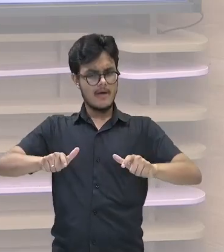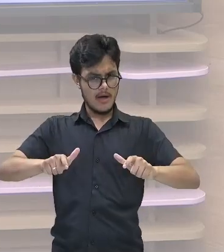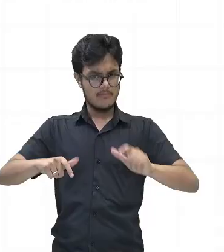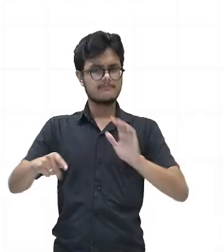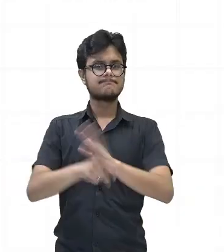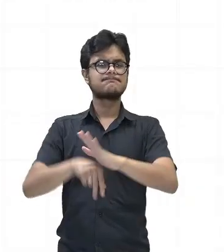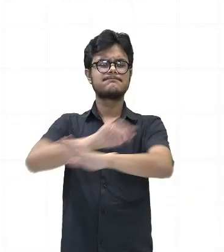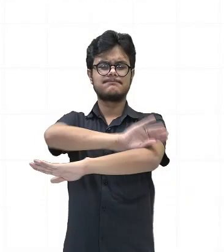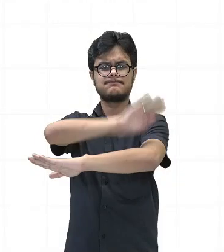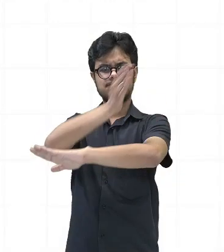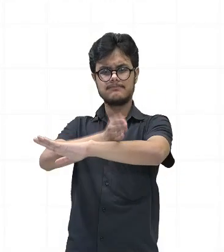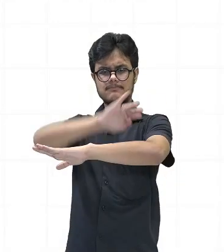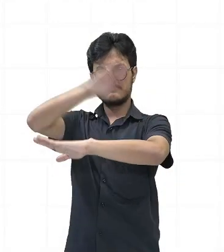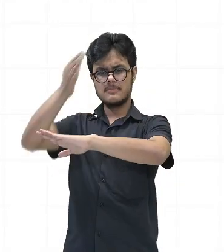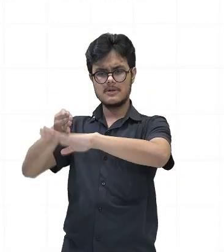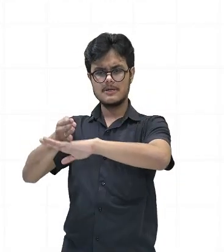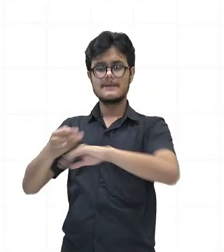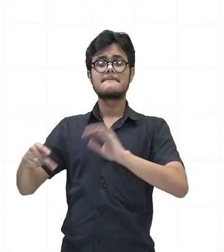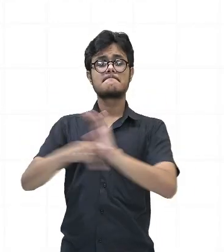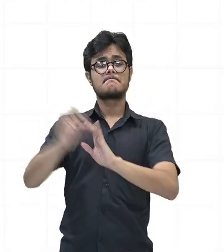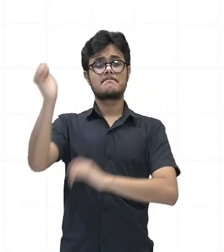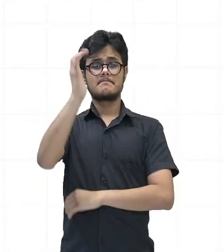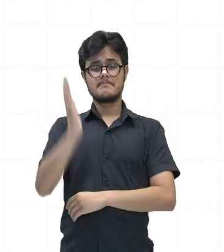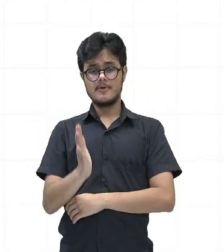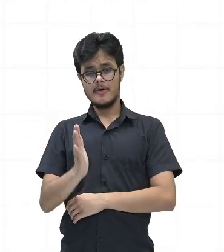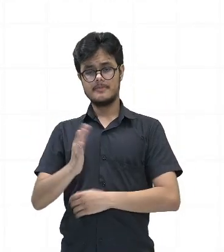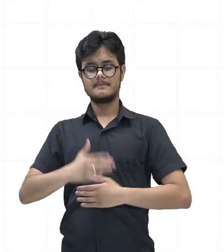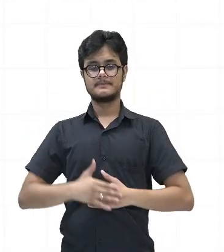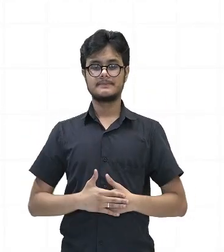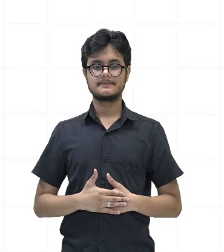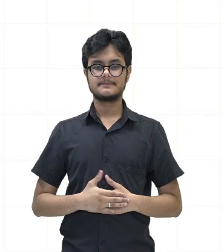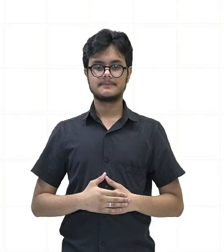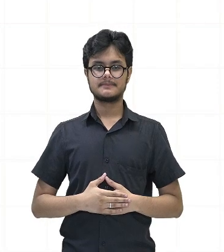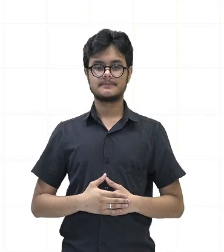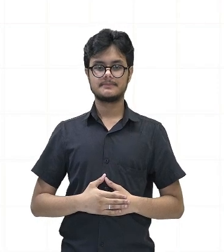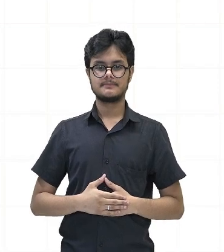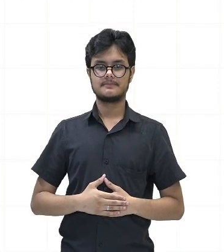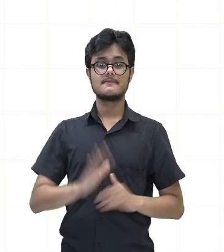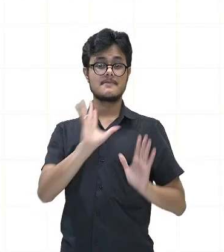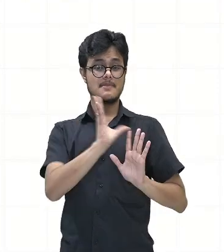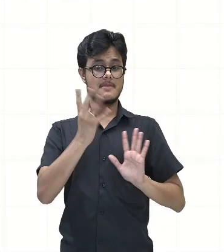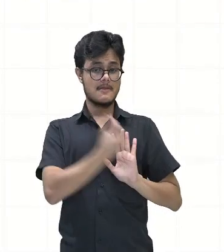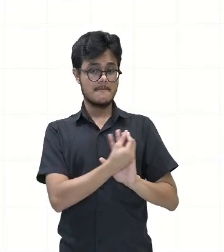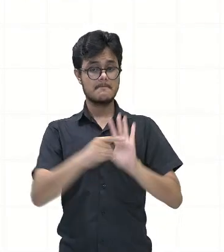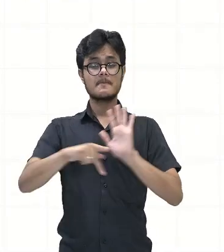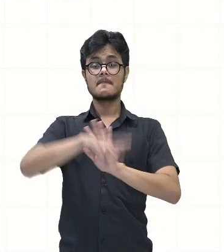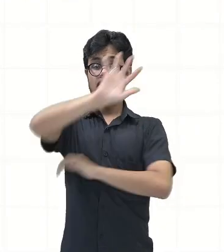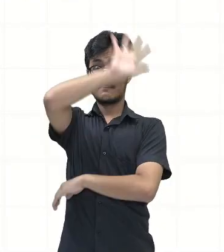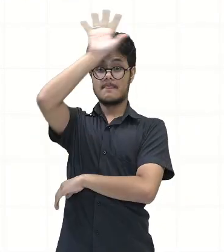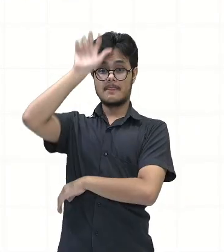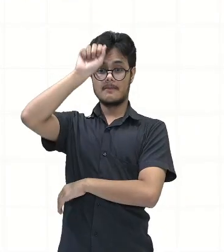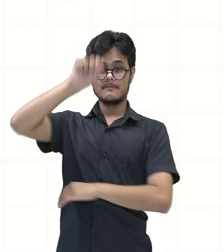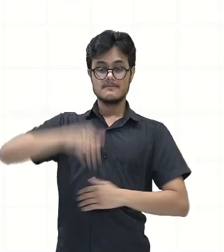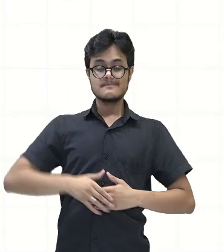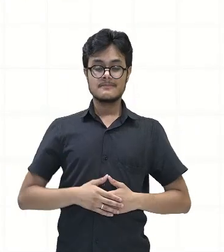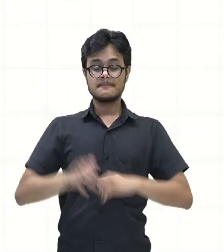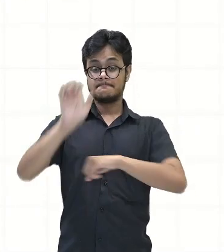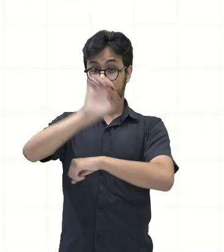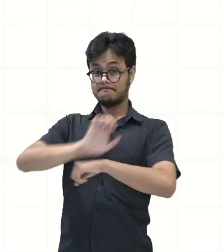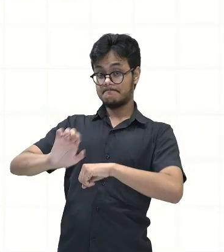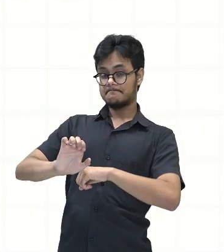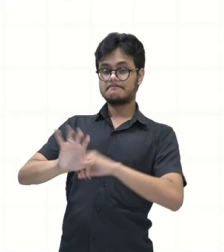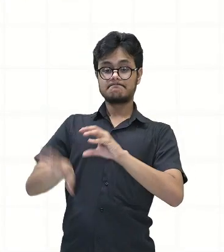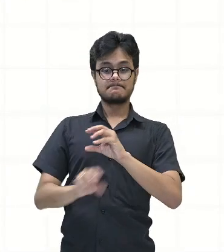estrutura geológica e a hidrografia aqui na Amazônia, no estado do Amazonas. Então,